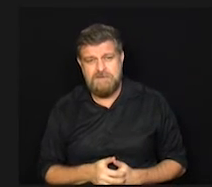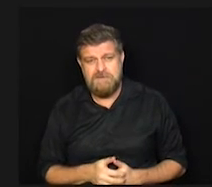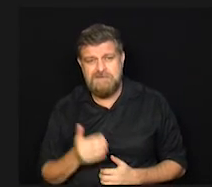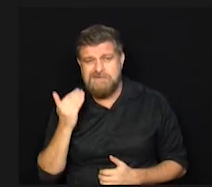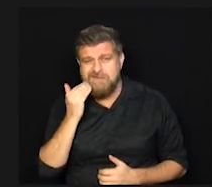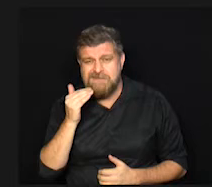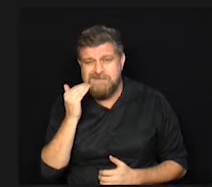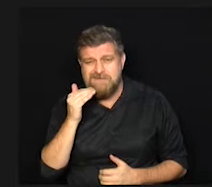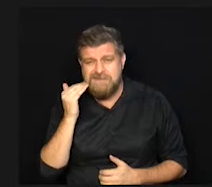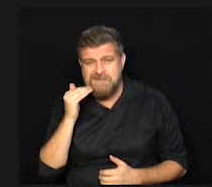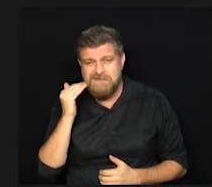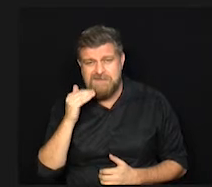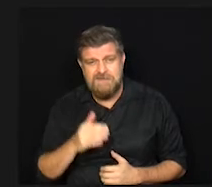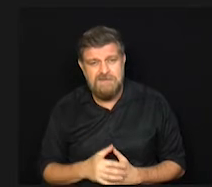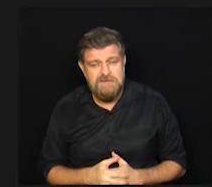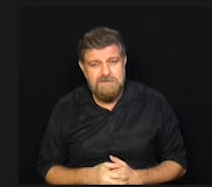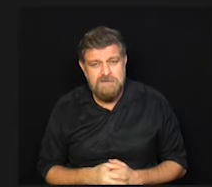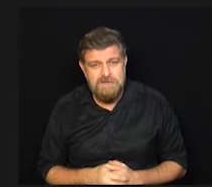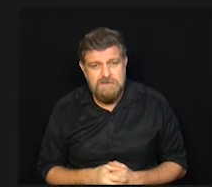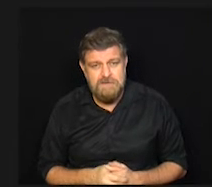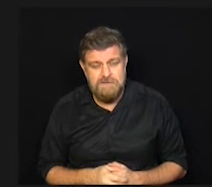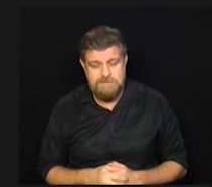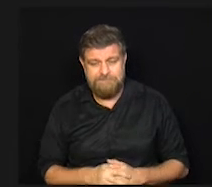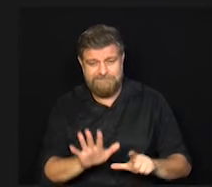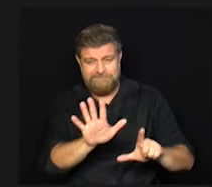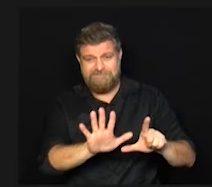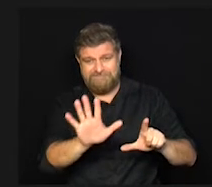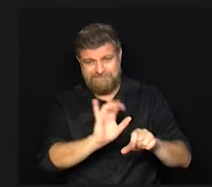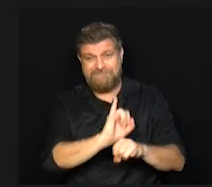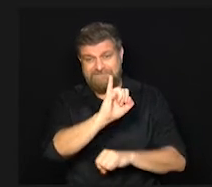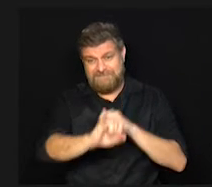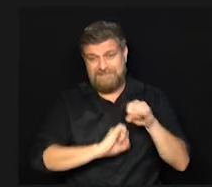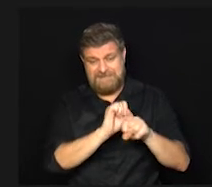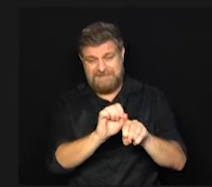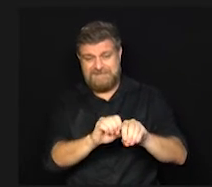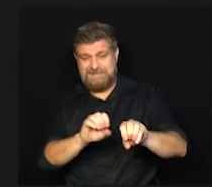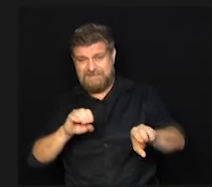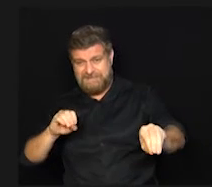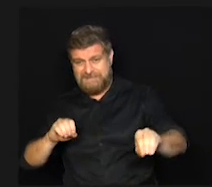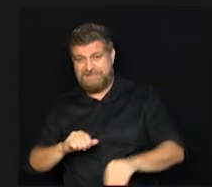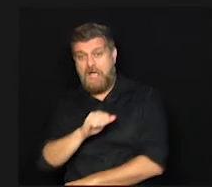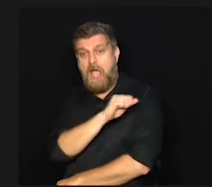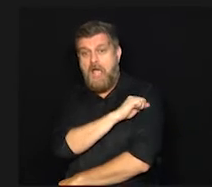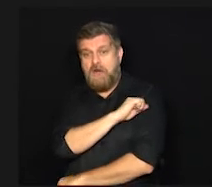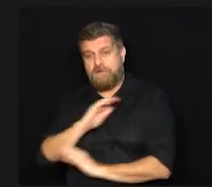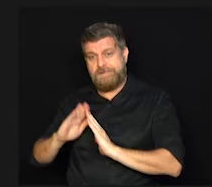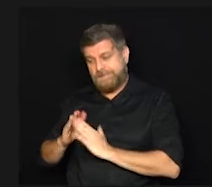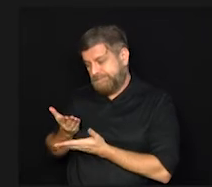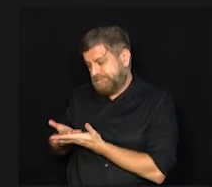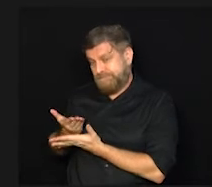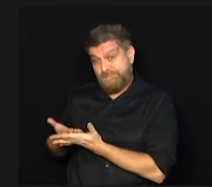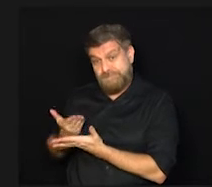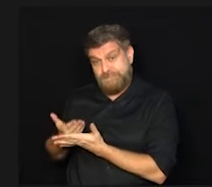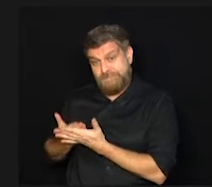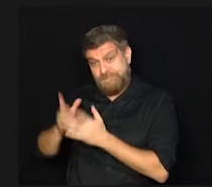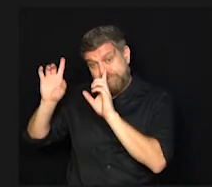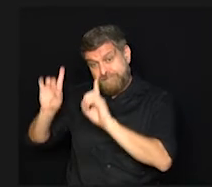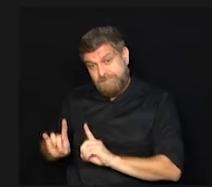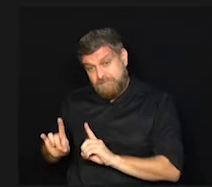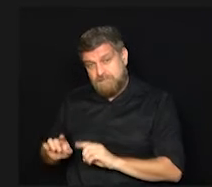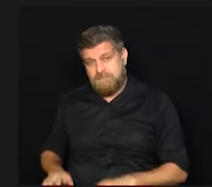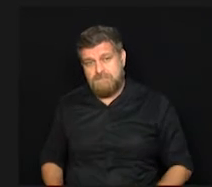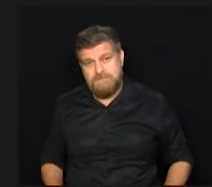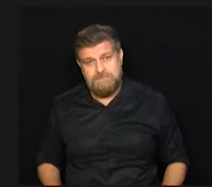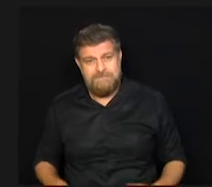precariedade da plataforma agora nesse período de pandemia, e isso é algo